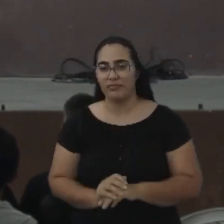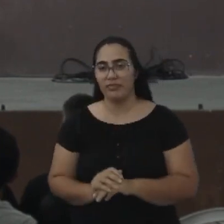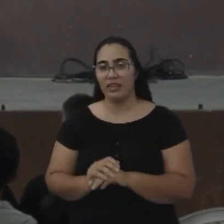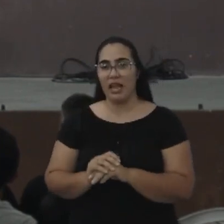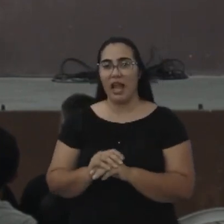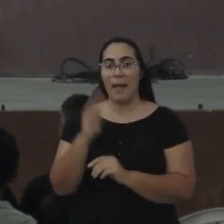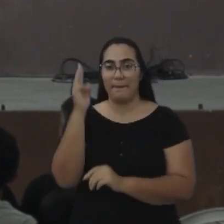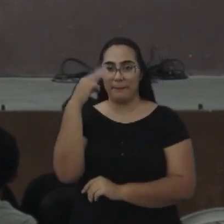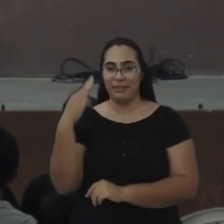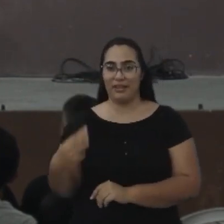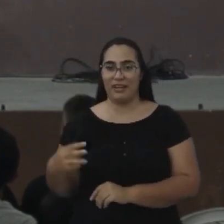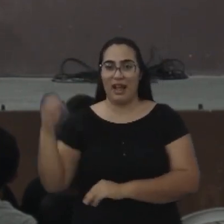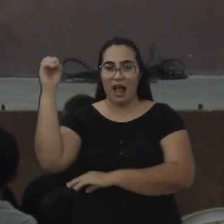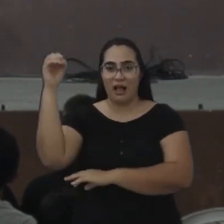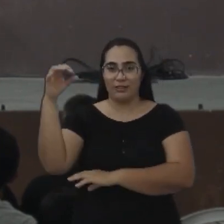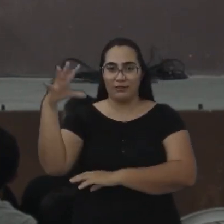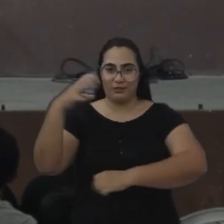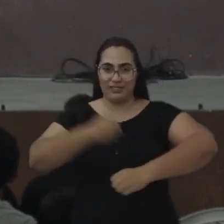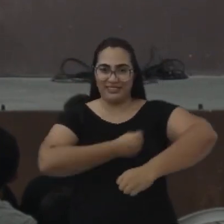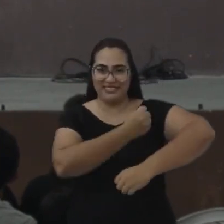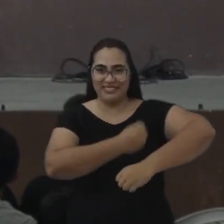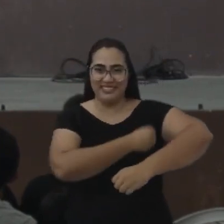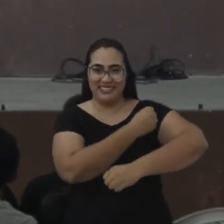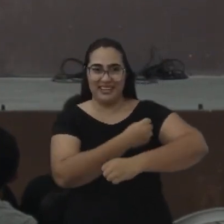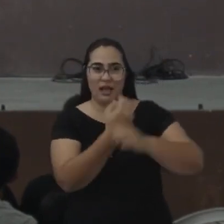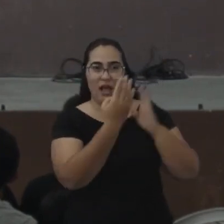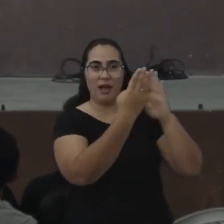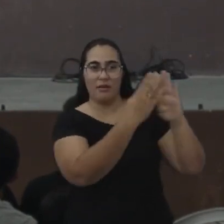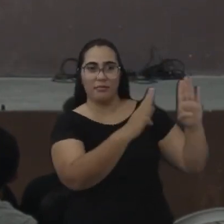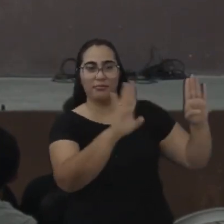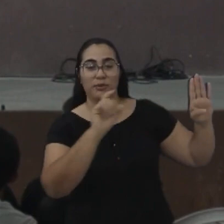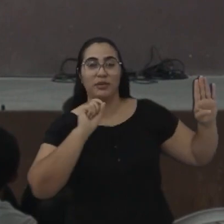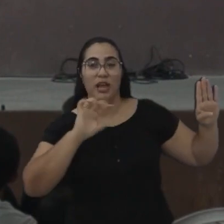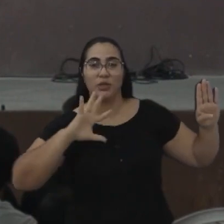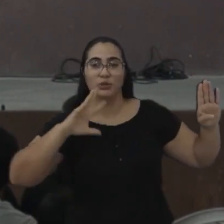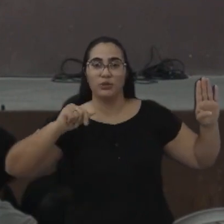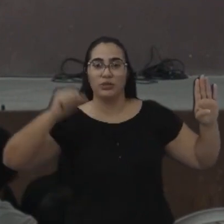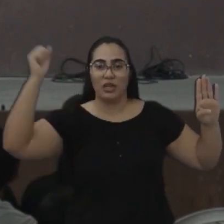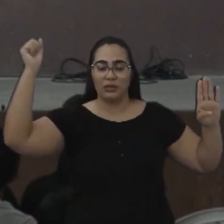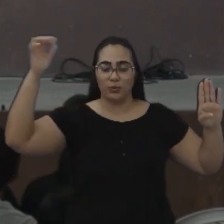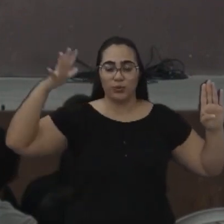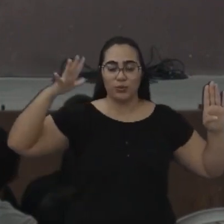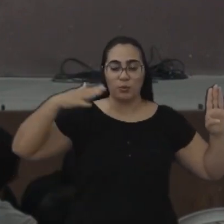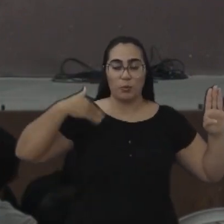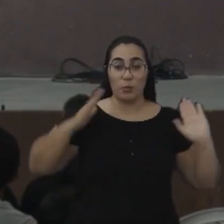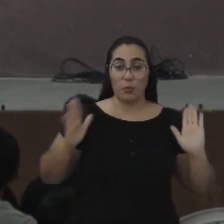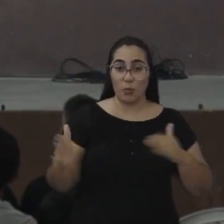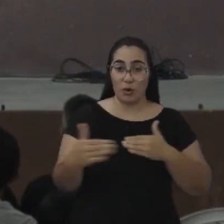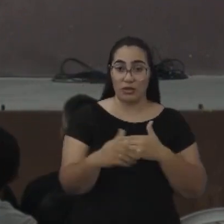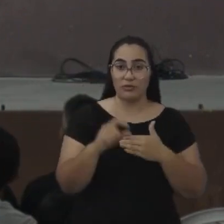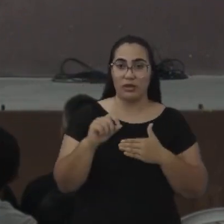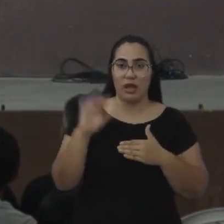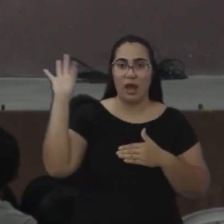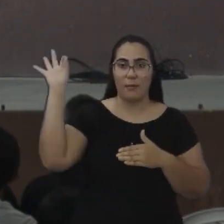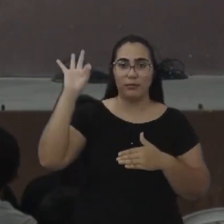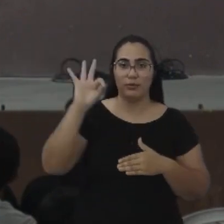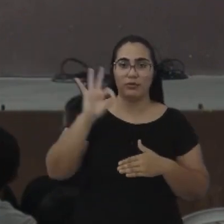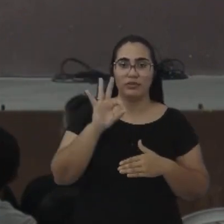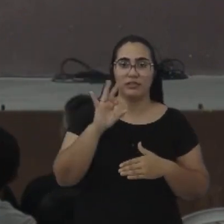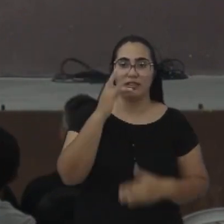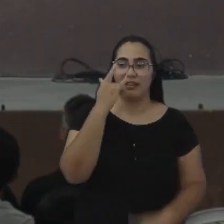da cozinha, abre a porta da coisa e desliga todas as luzes lá e a gente fica no escuro. Aí a bicha faz e vai